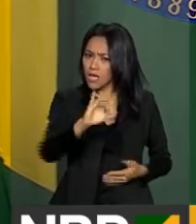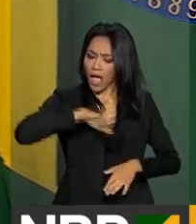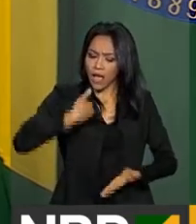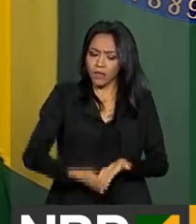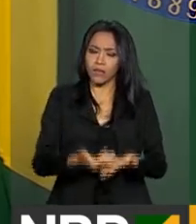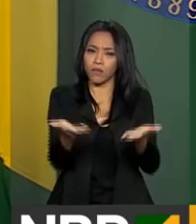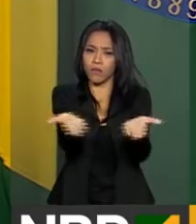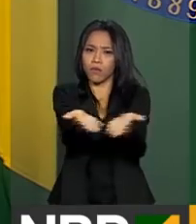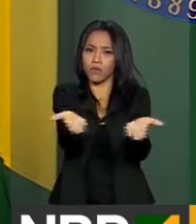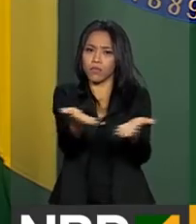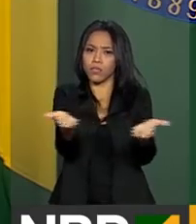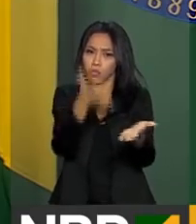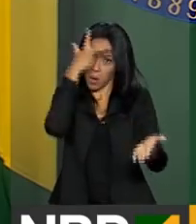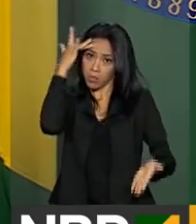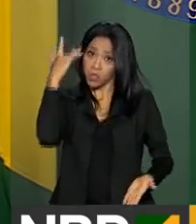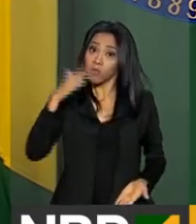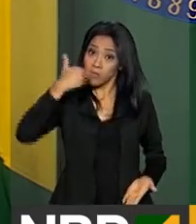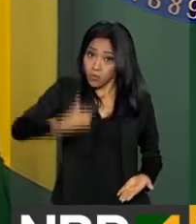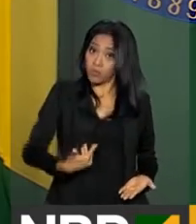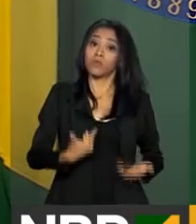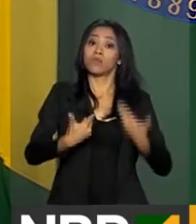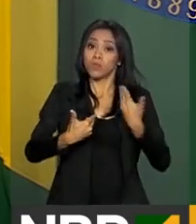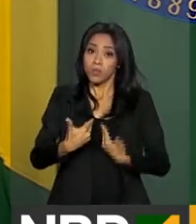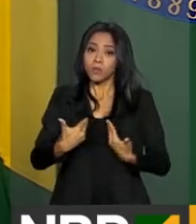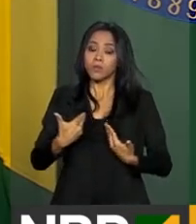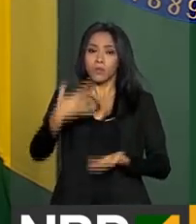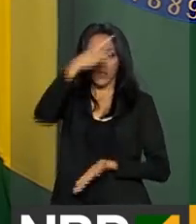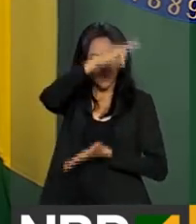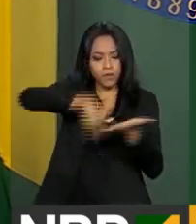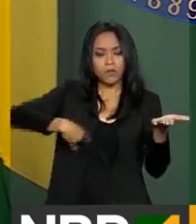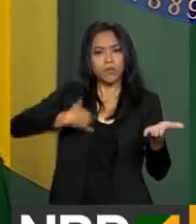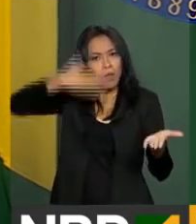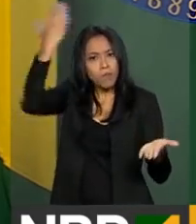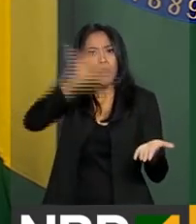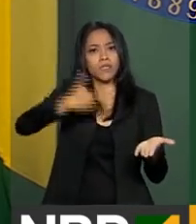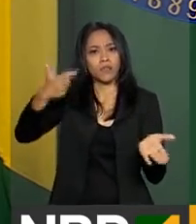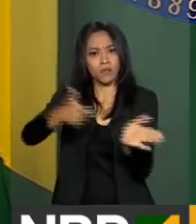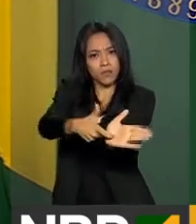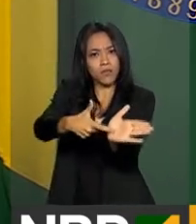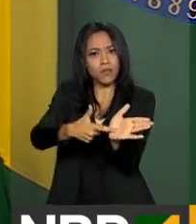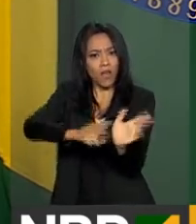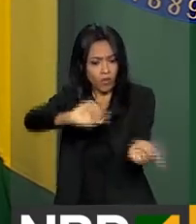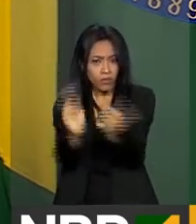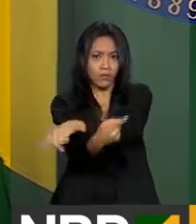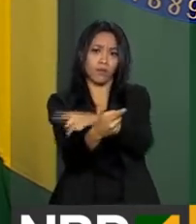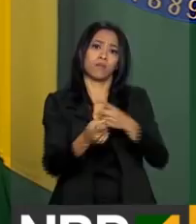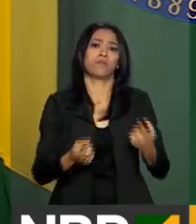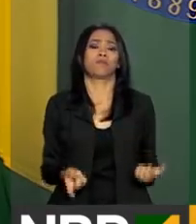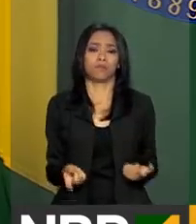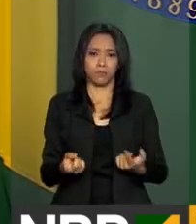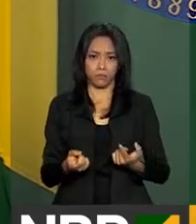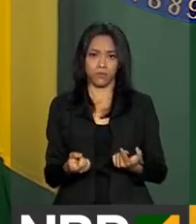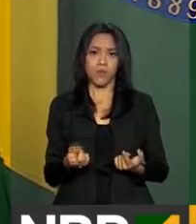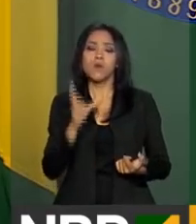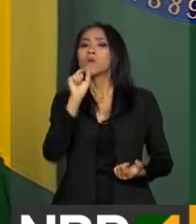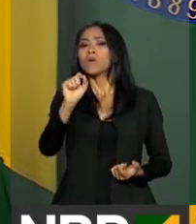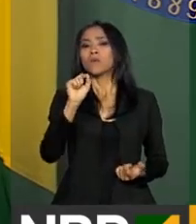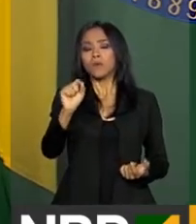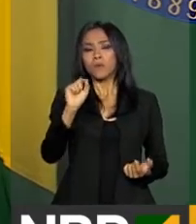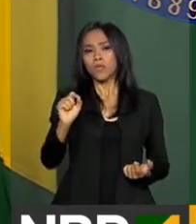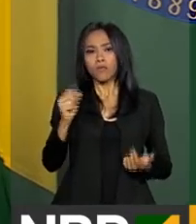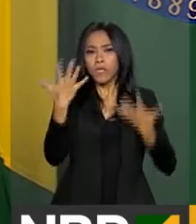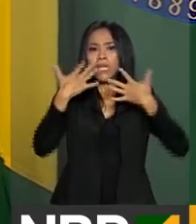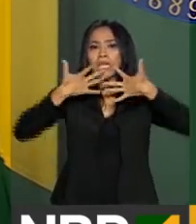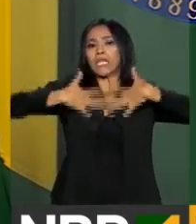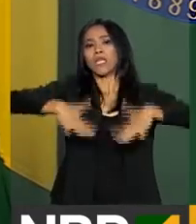hoje me solicitou que apresentar seus documentos ao contrário o que passou a ser muito